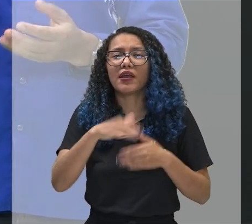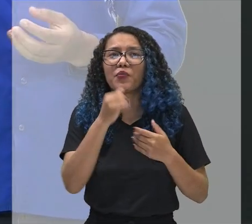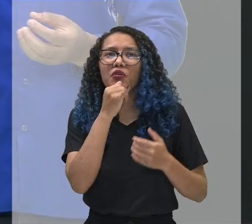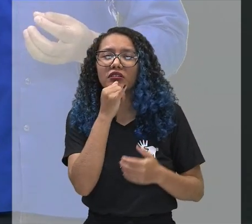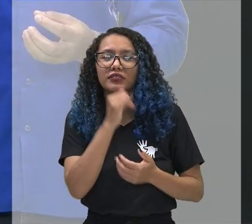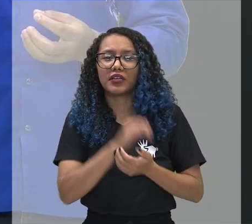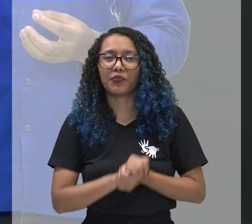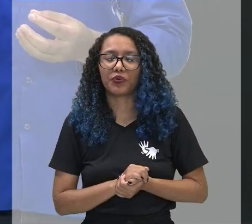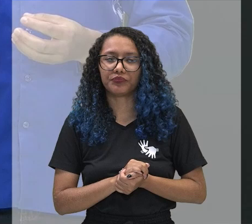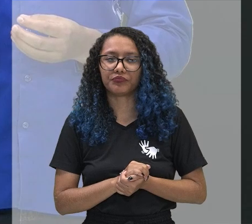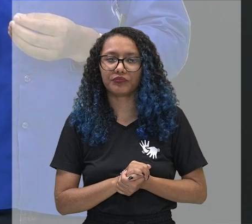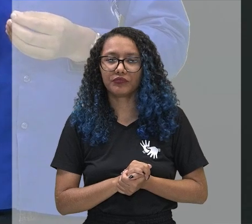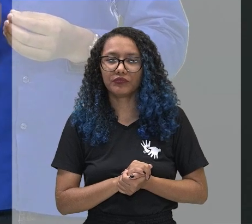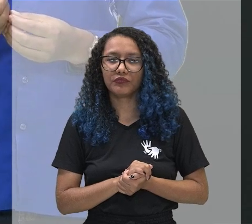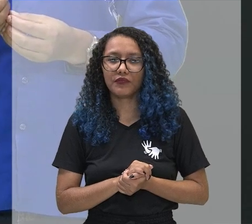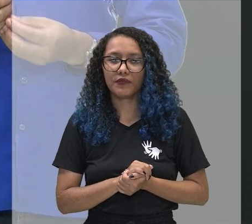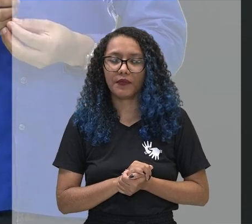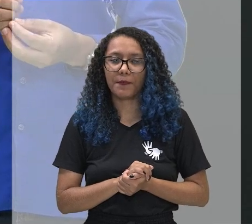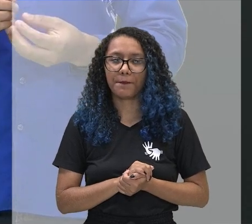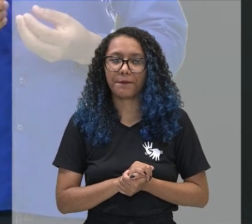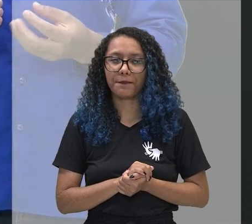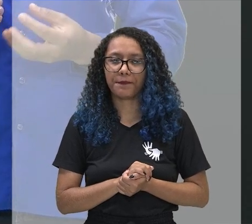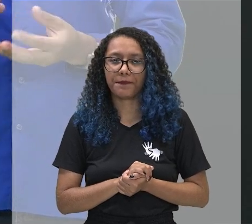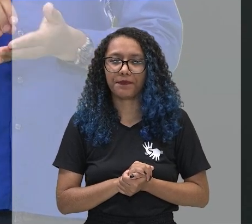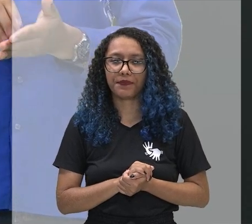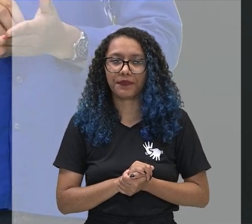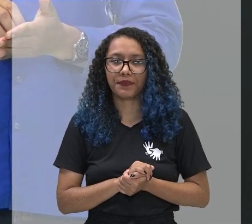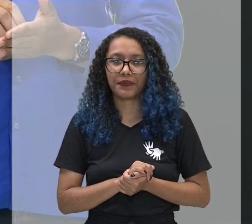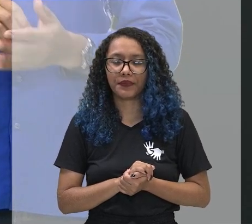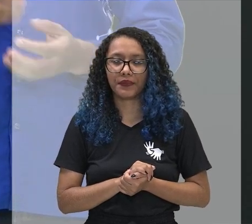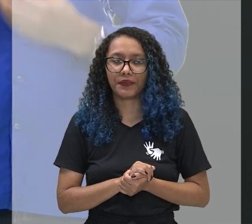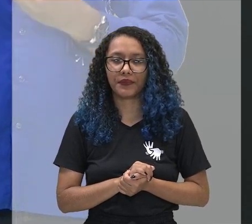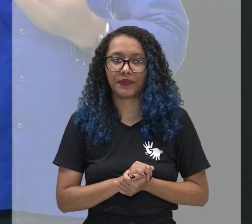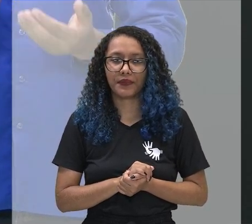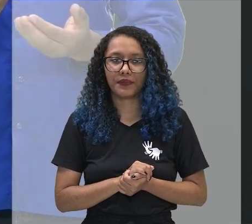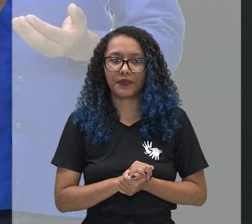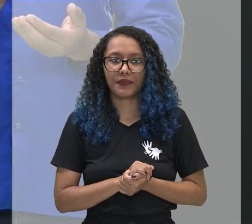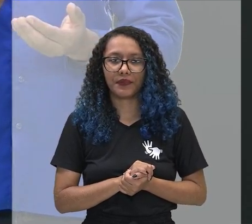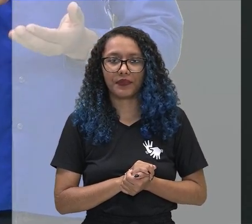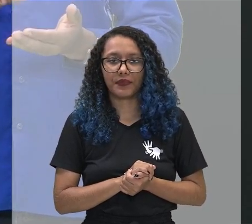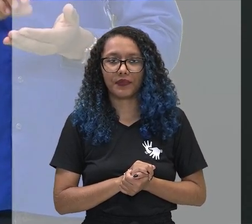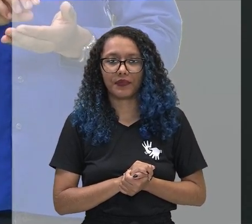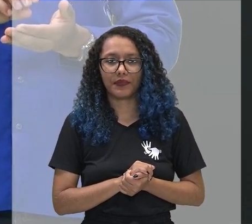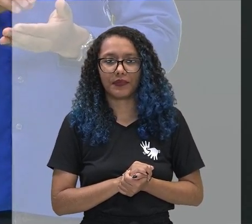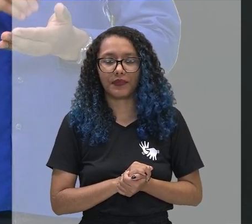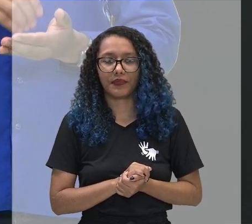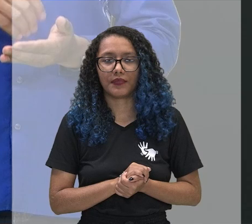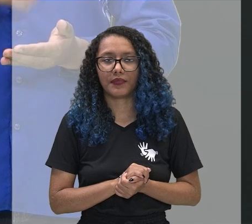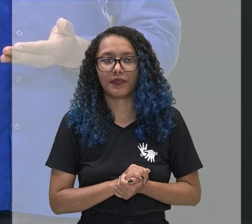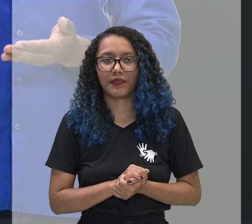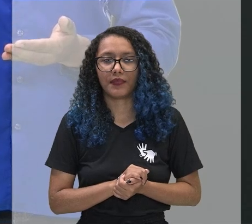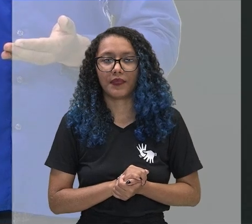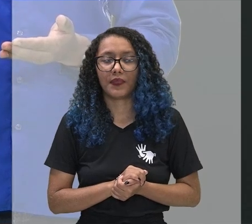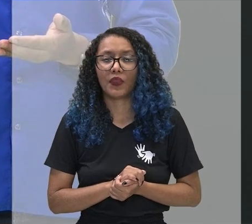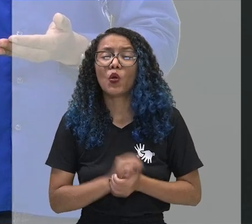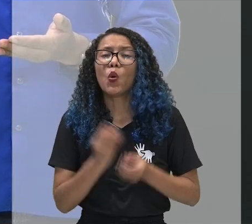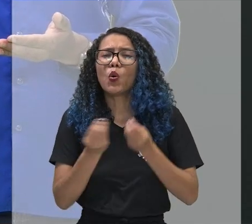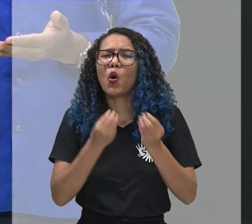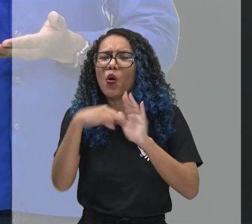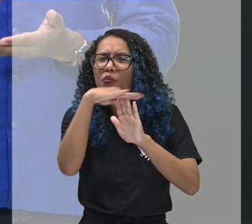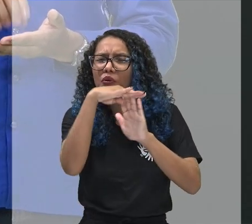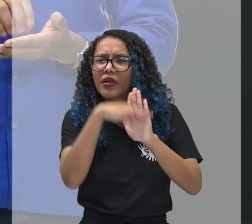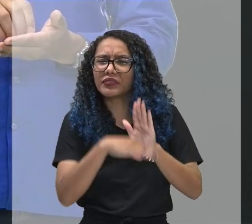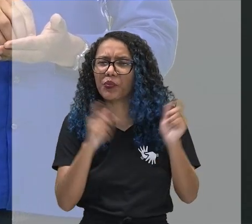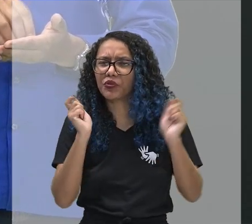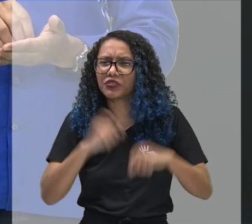um dispositivo ele pode ser... Como que a gente cria ali o princípio para funcionamento de